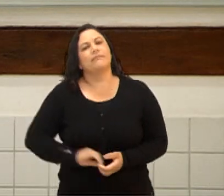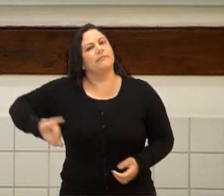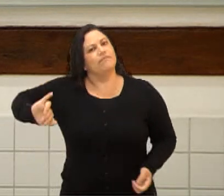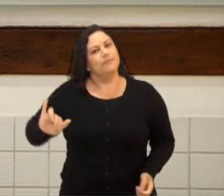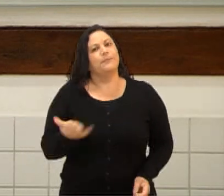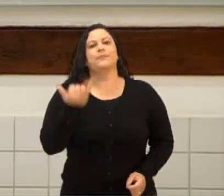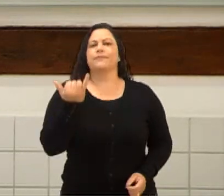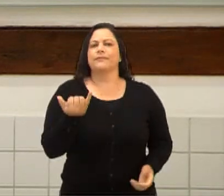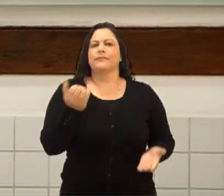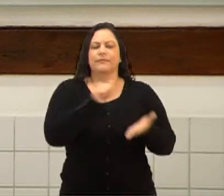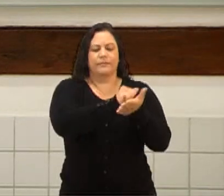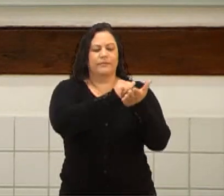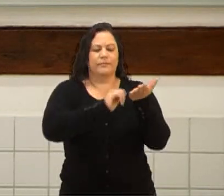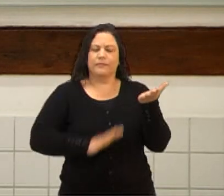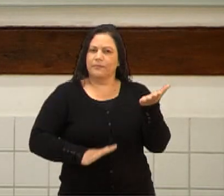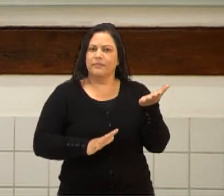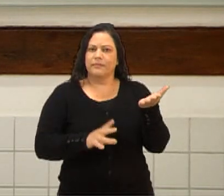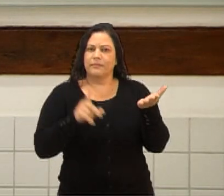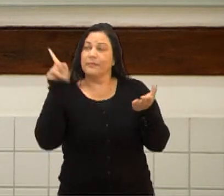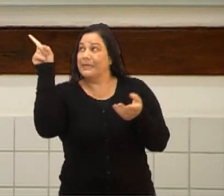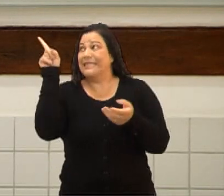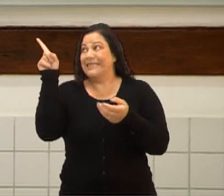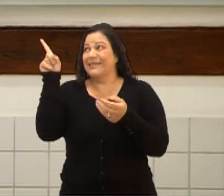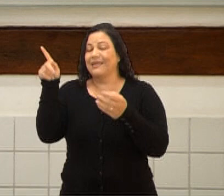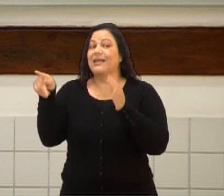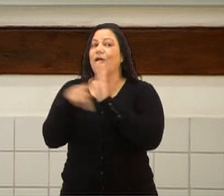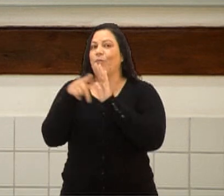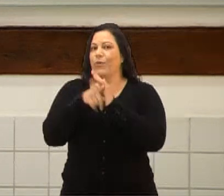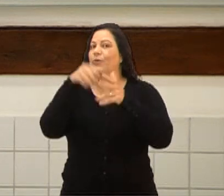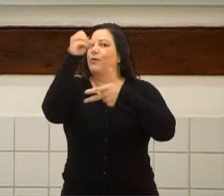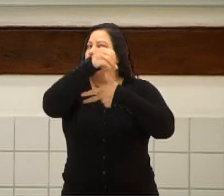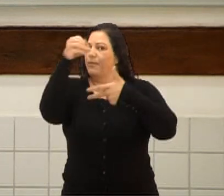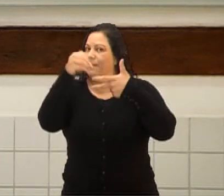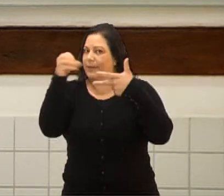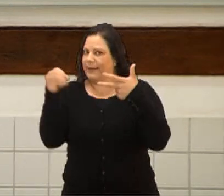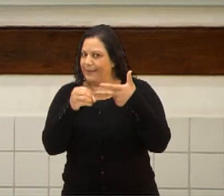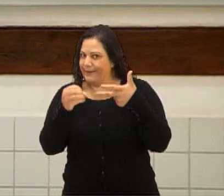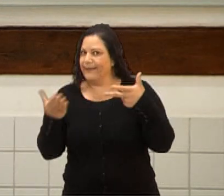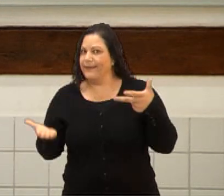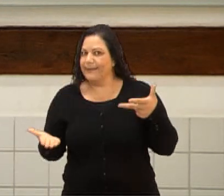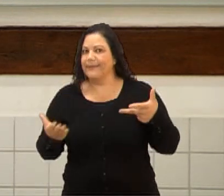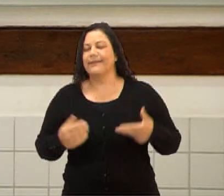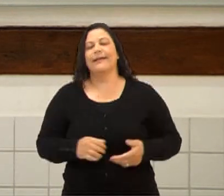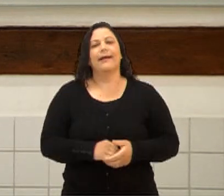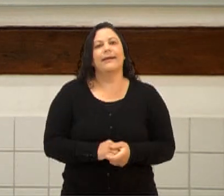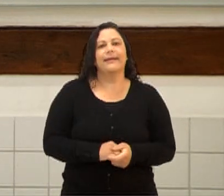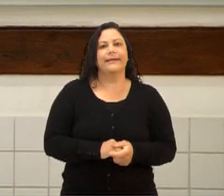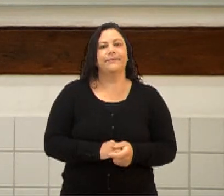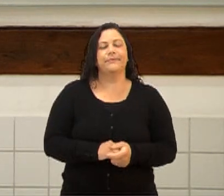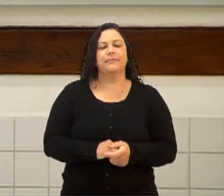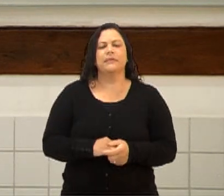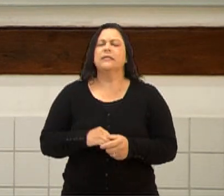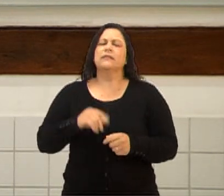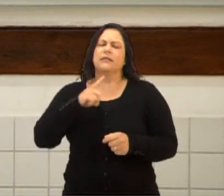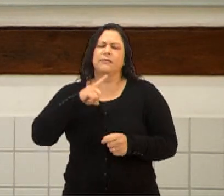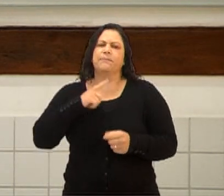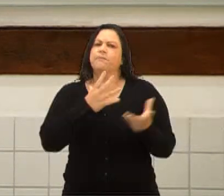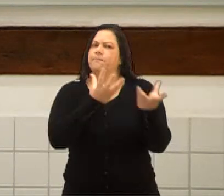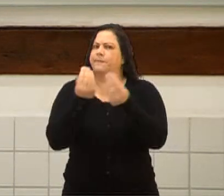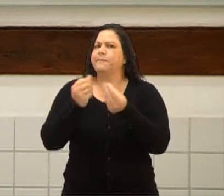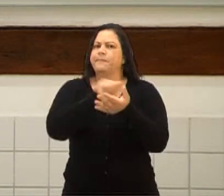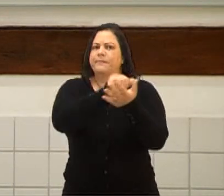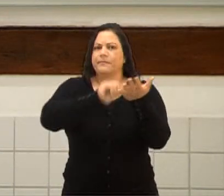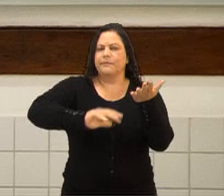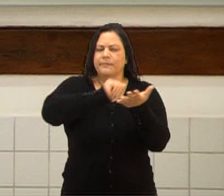Aproveitar esse exercício, aliás, esse exercício aqui, Enem, tá, gente? A gente está procurando colocar para vocês o máximo possível de exercícios do